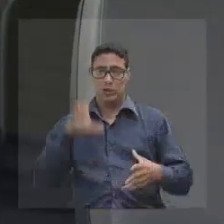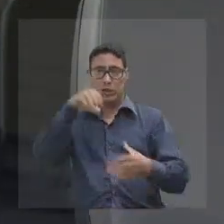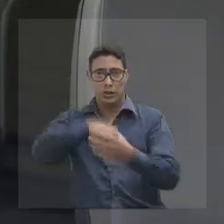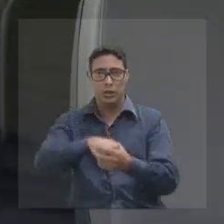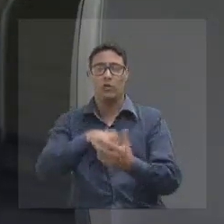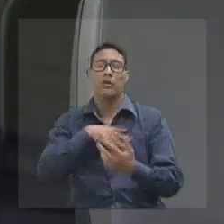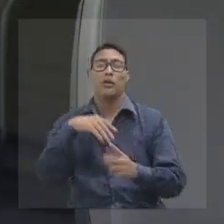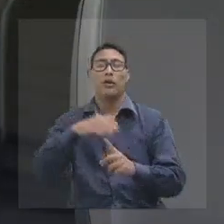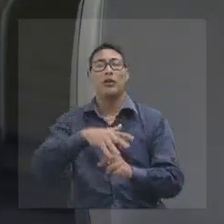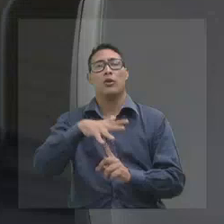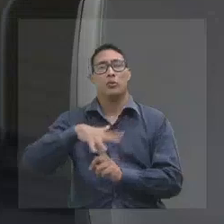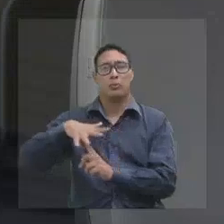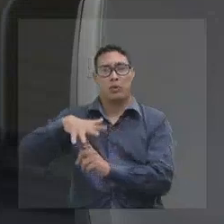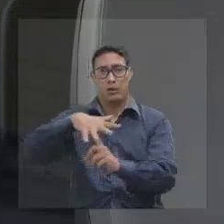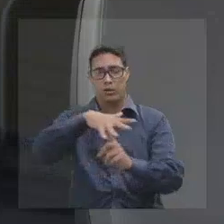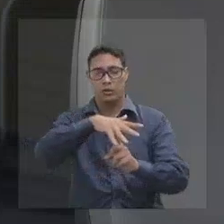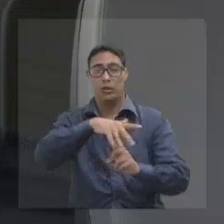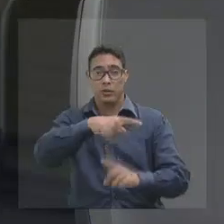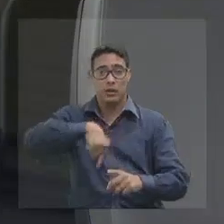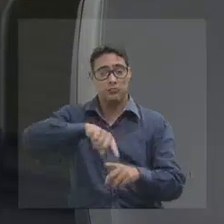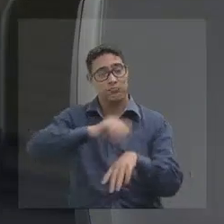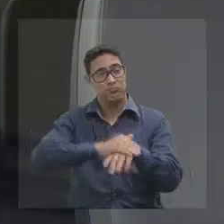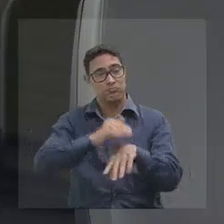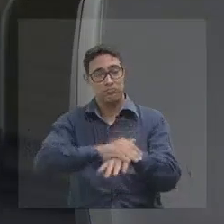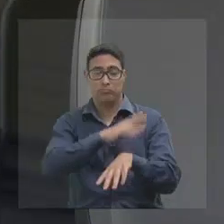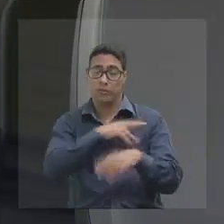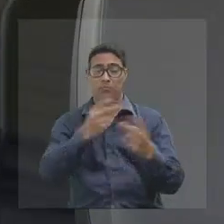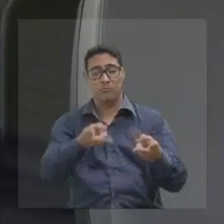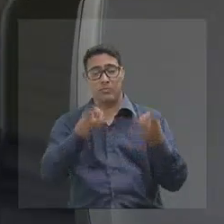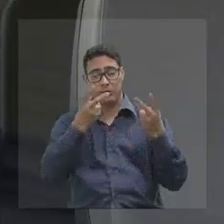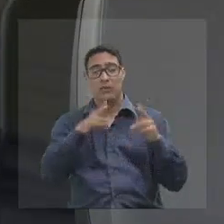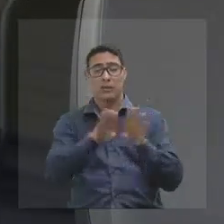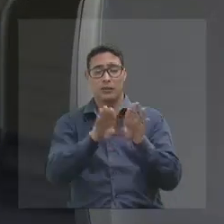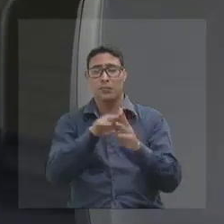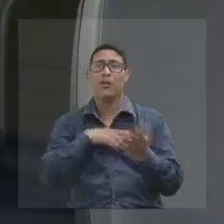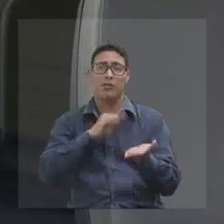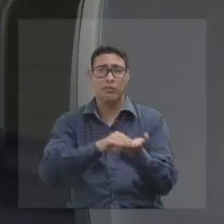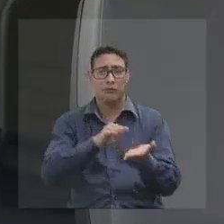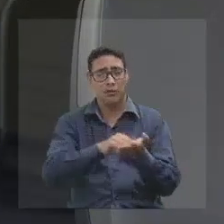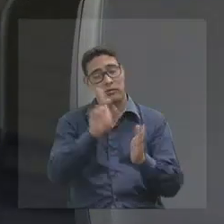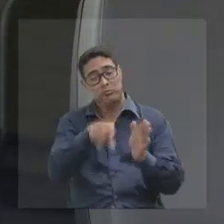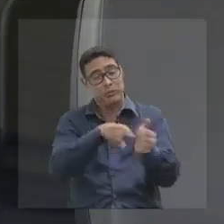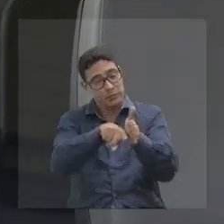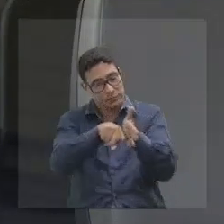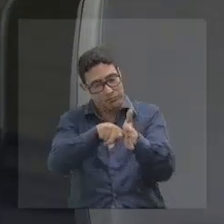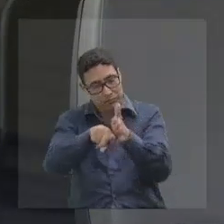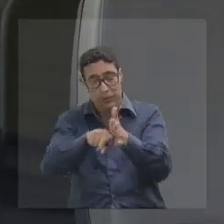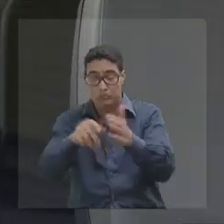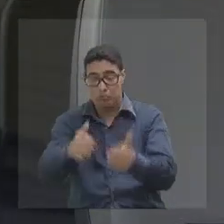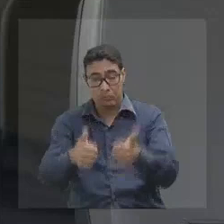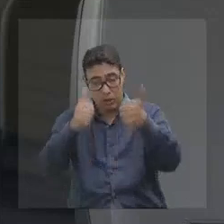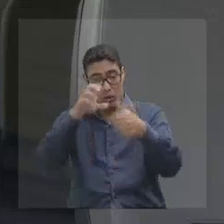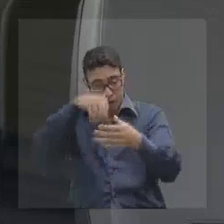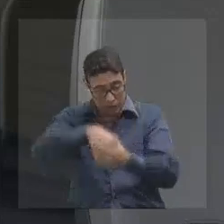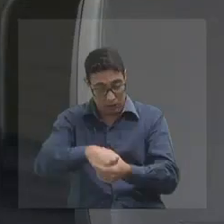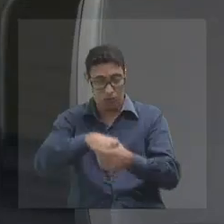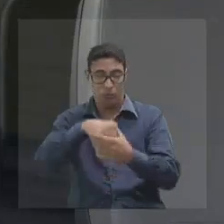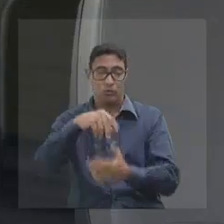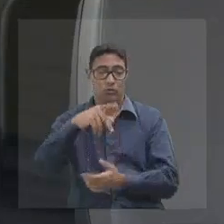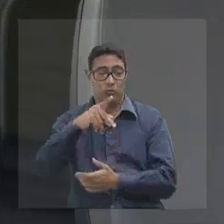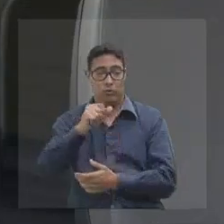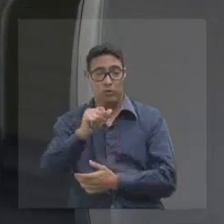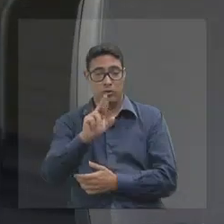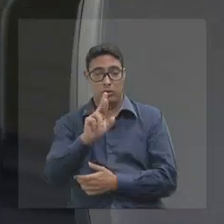Parque a gente tem percebido que falta talvez uma fiscalização melhor dentro do parque que de fato